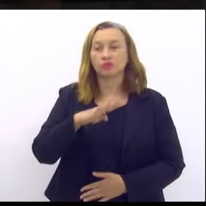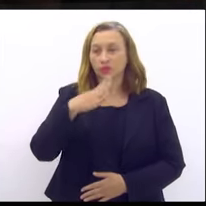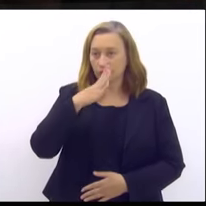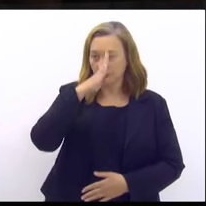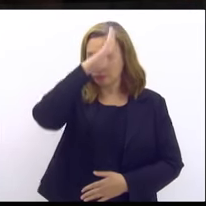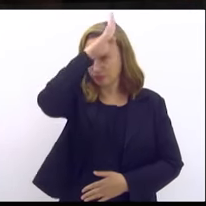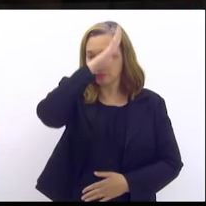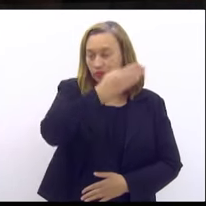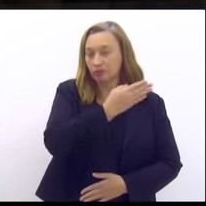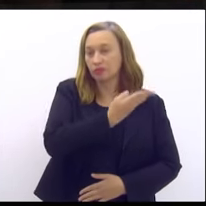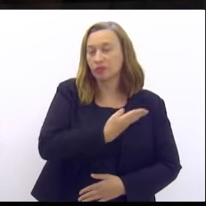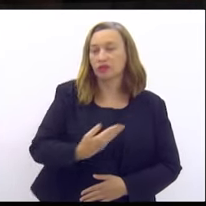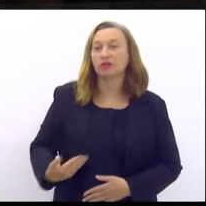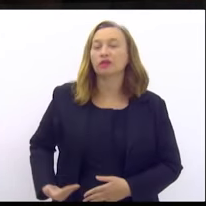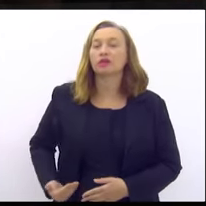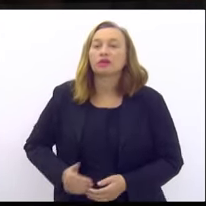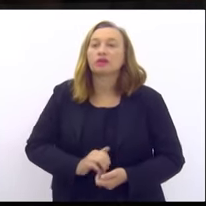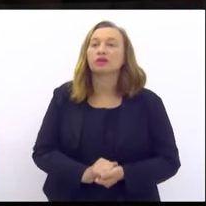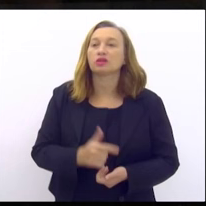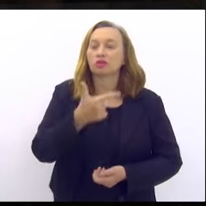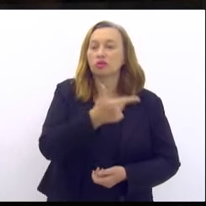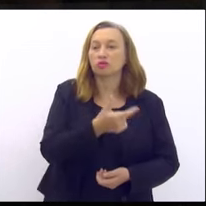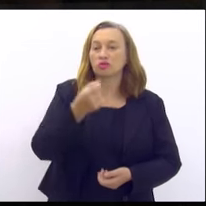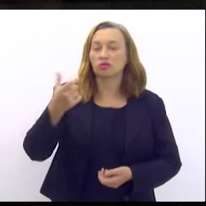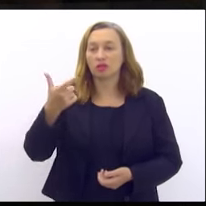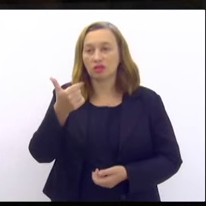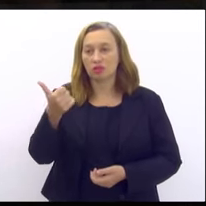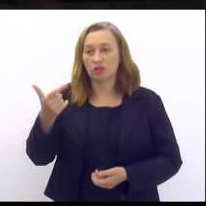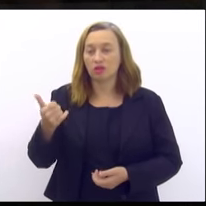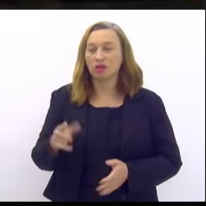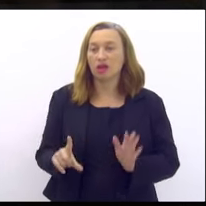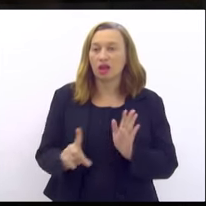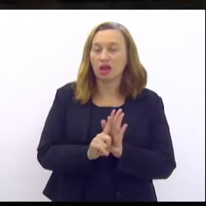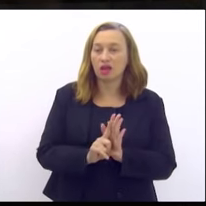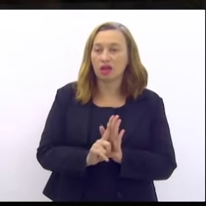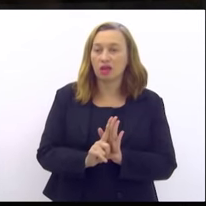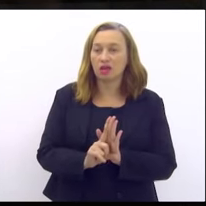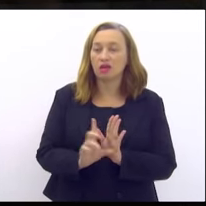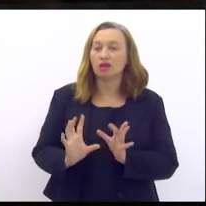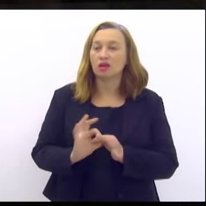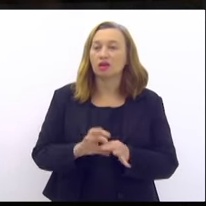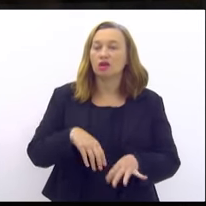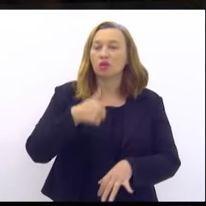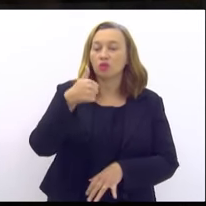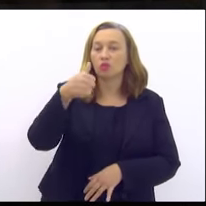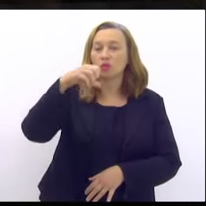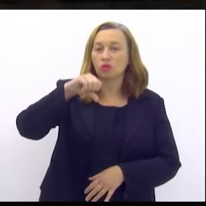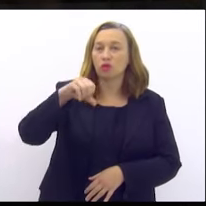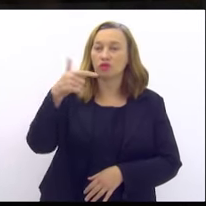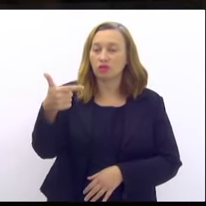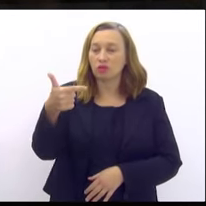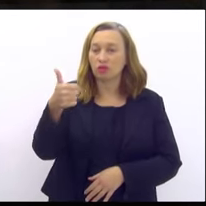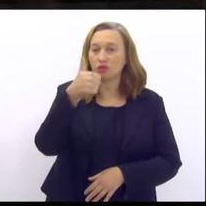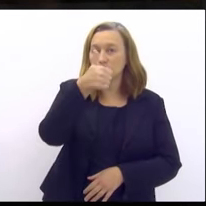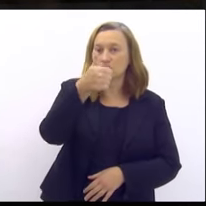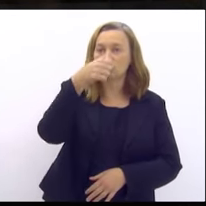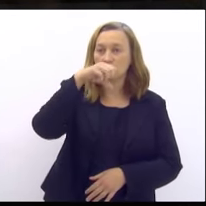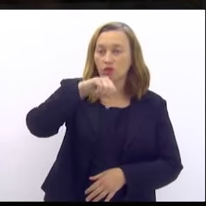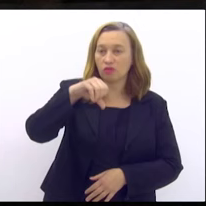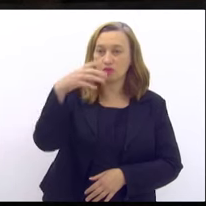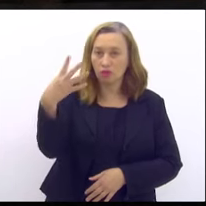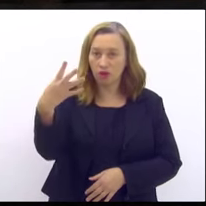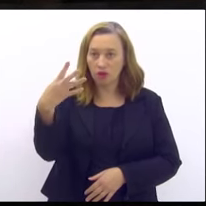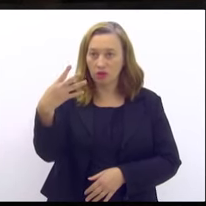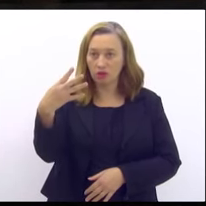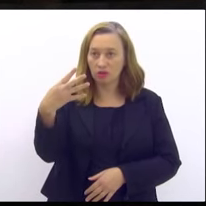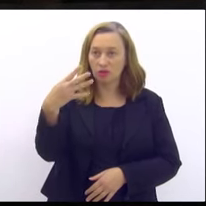bolsonaro promulgou as leis complementares 192 e 194